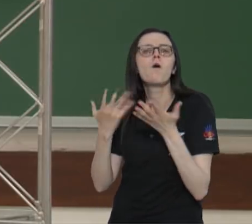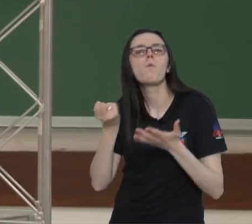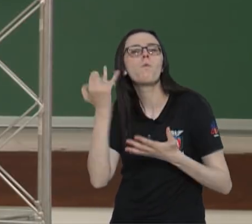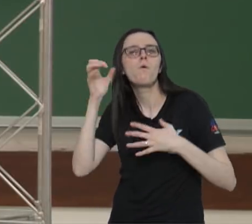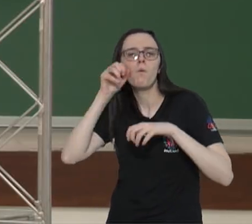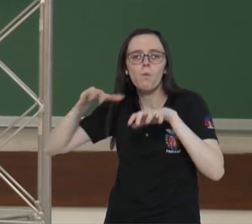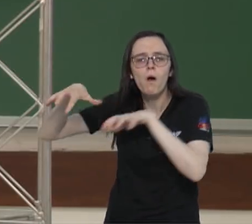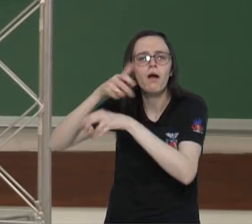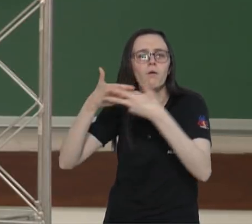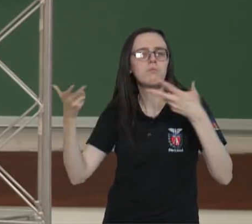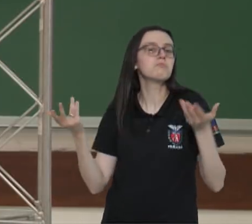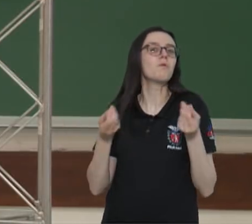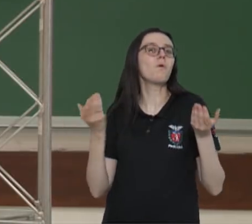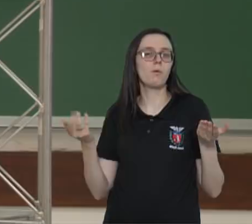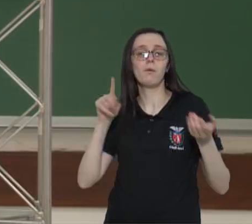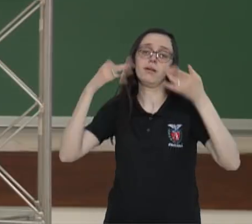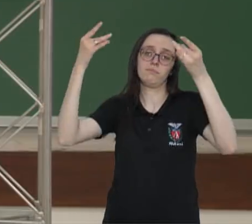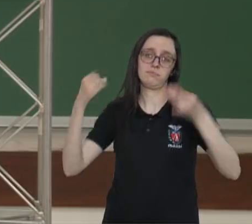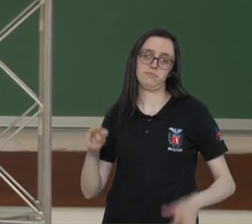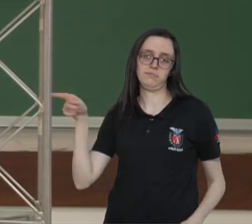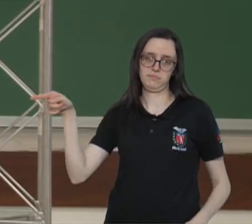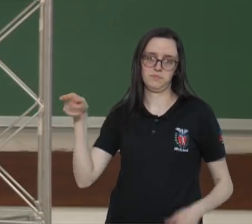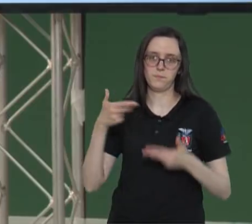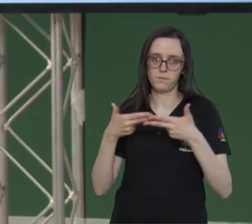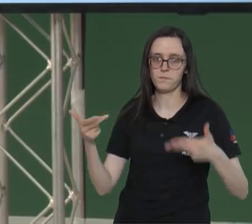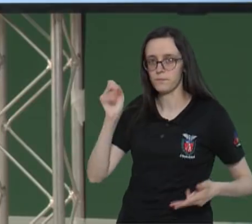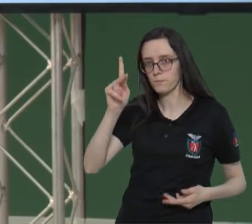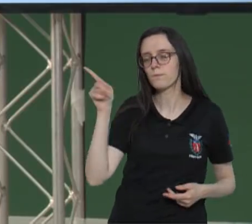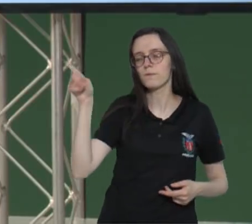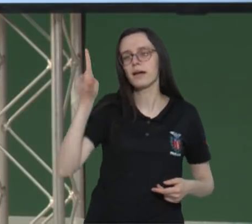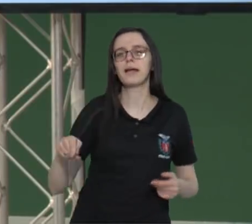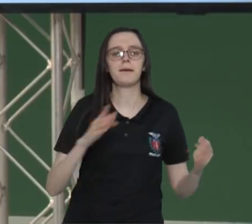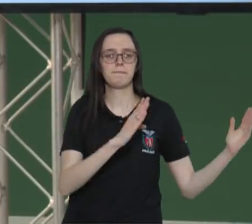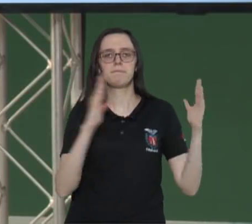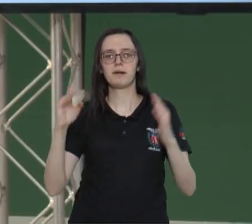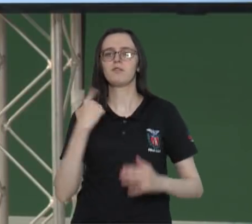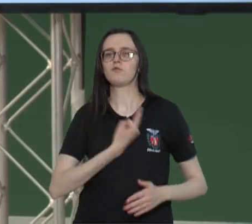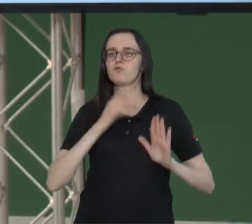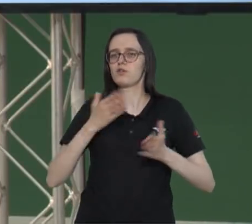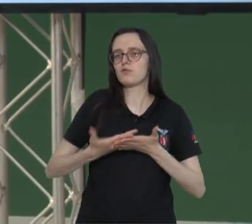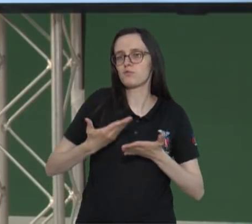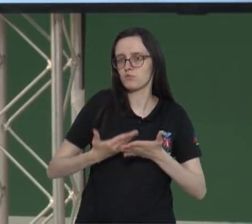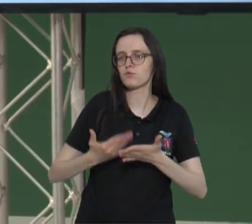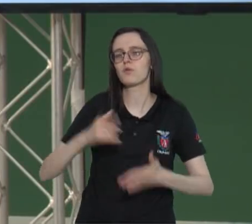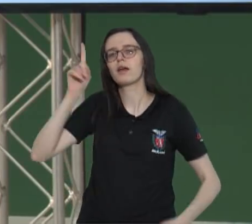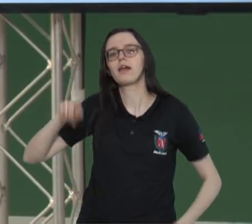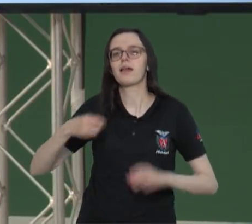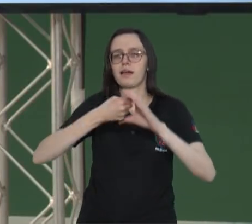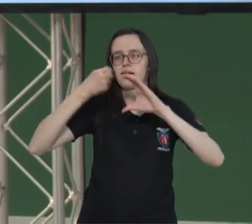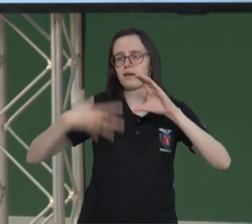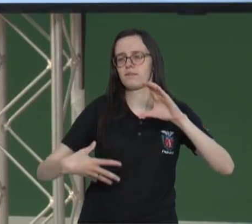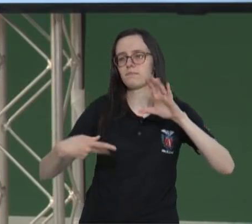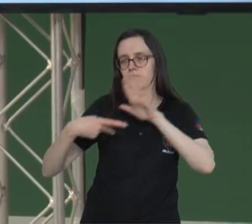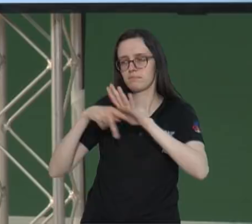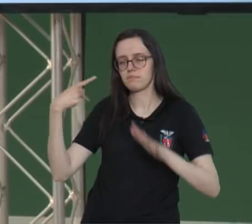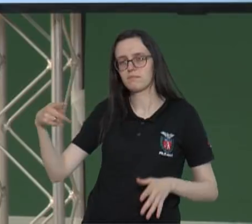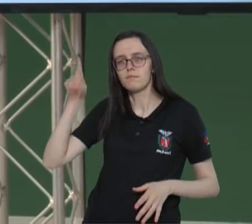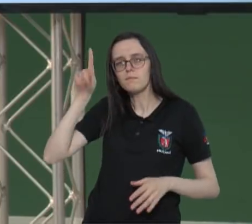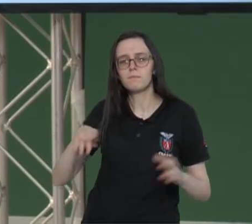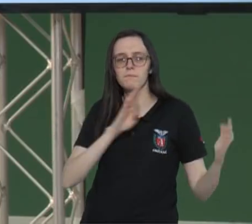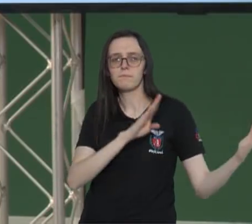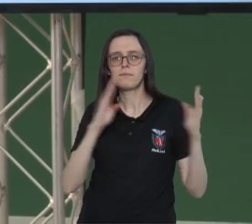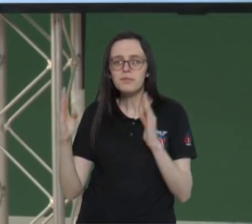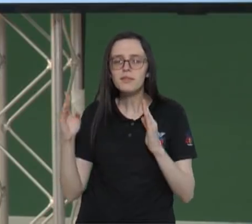Então, aqui você tem a descrição do objeto. Essa é uma parte que nós já vimos que é característica, né? Uma das